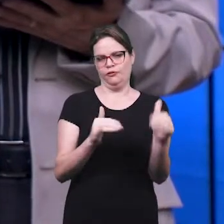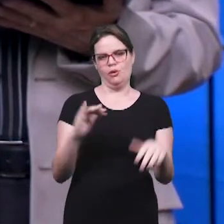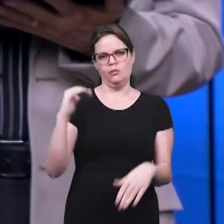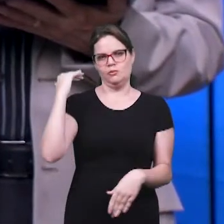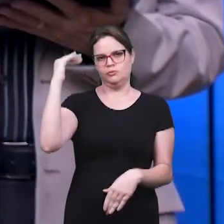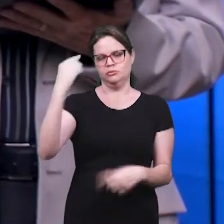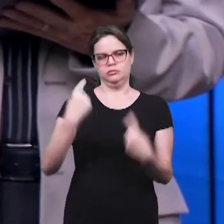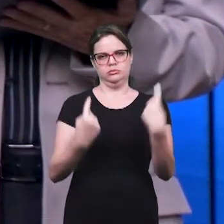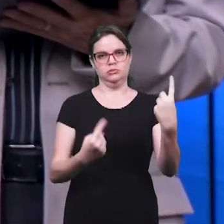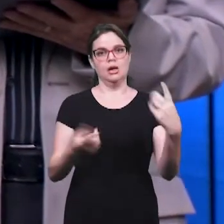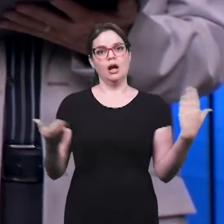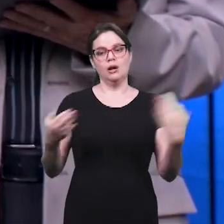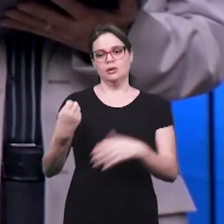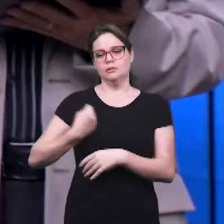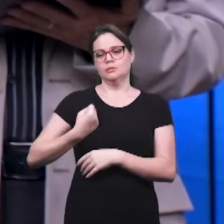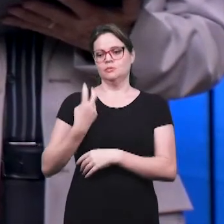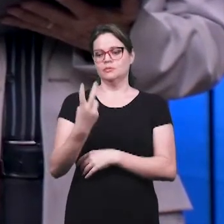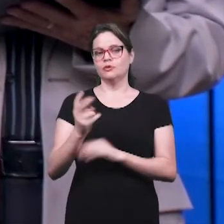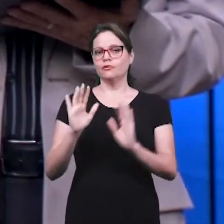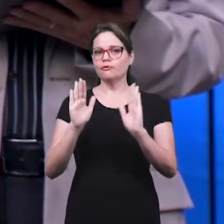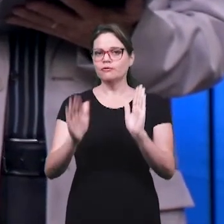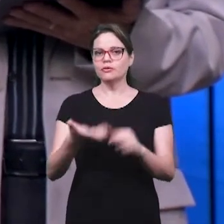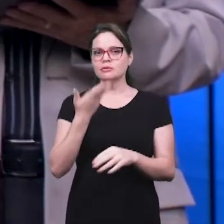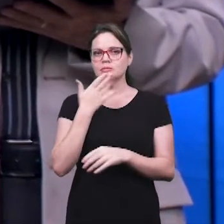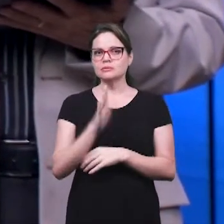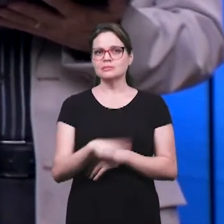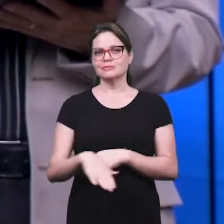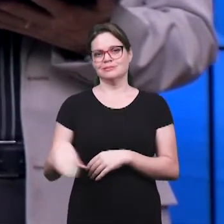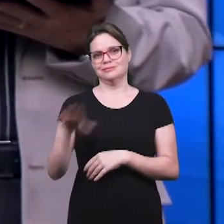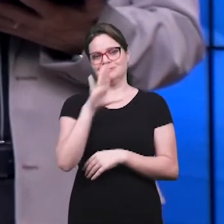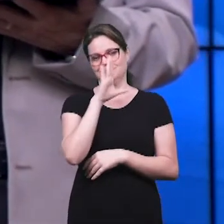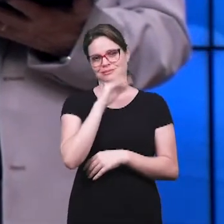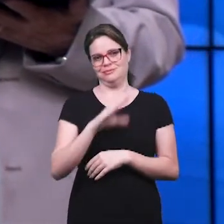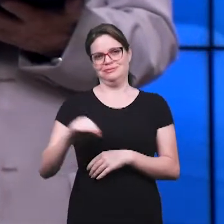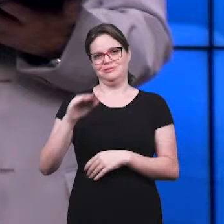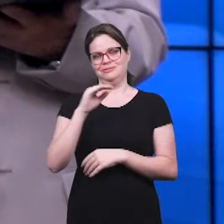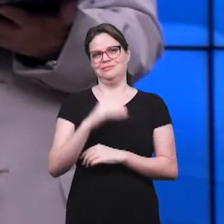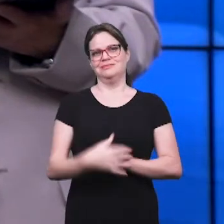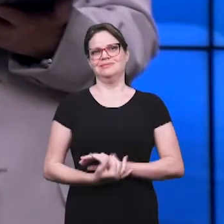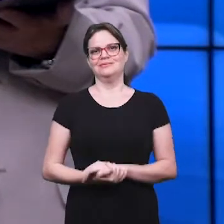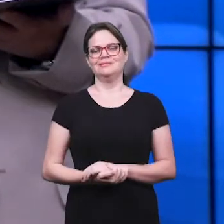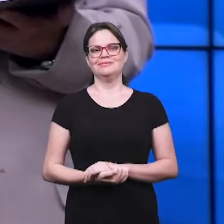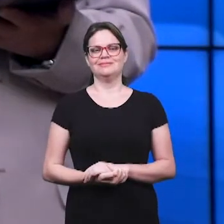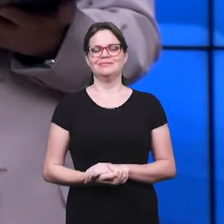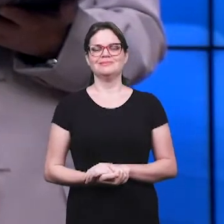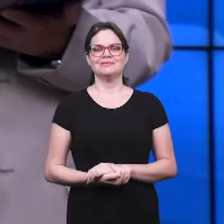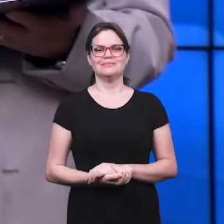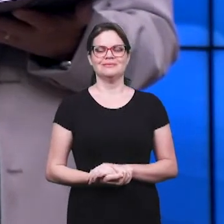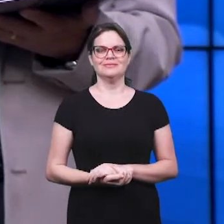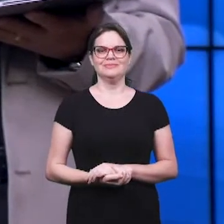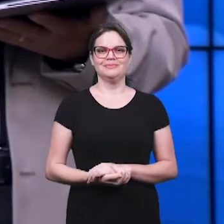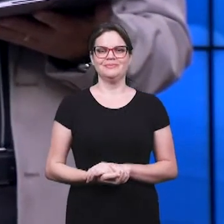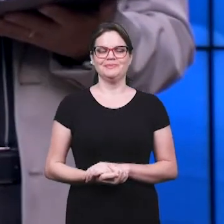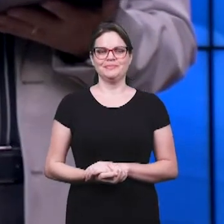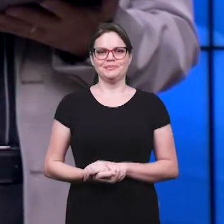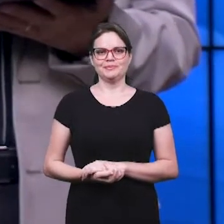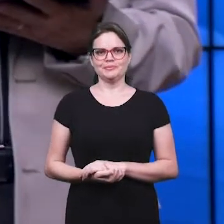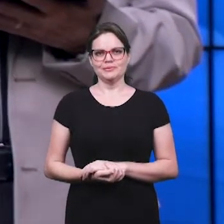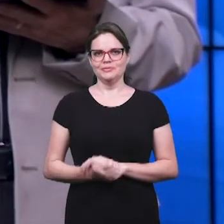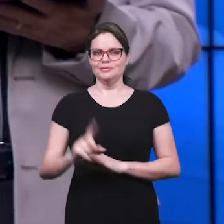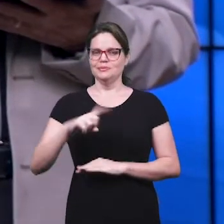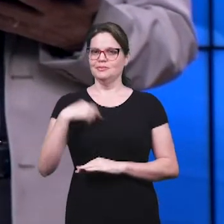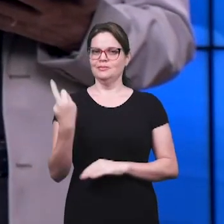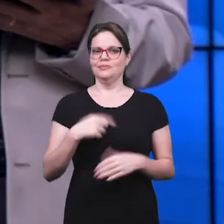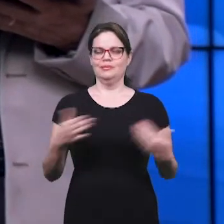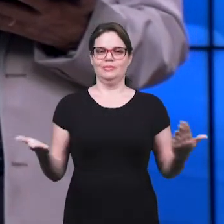né, aos demais irmãos. Agora, a pergunta número 2, ela é direcionada para as crianças, intermediários e adolescentes. E